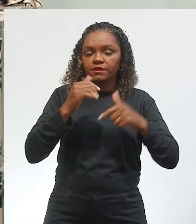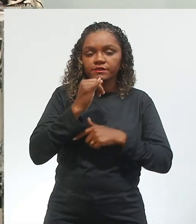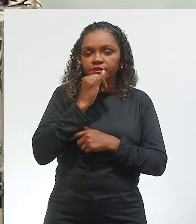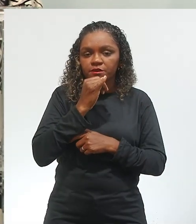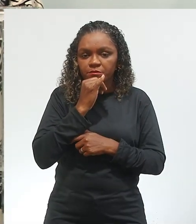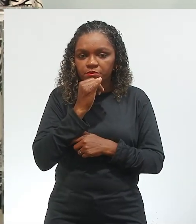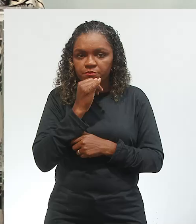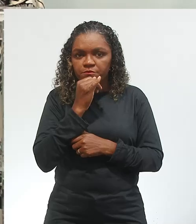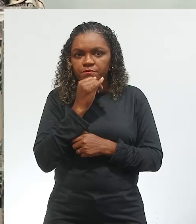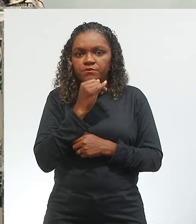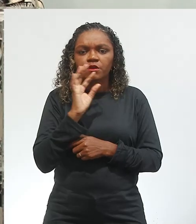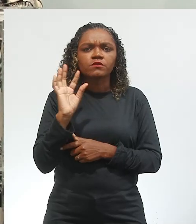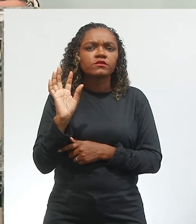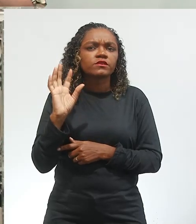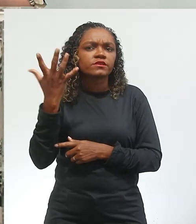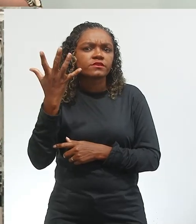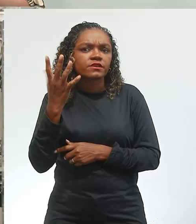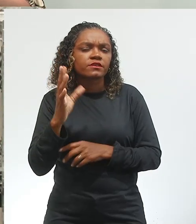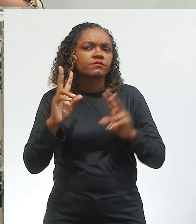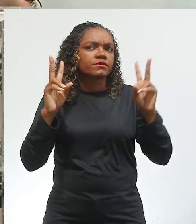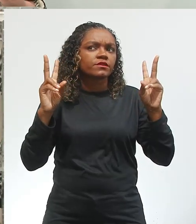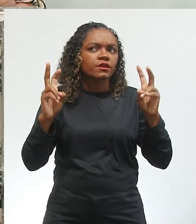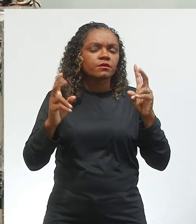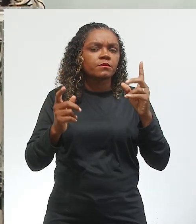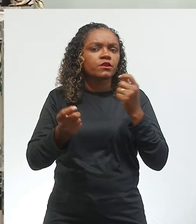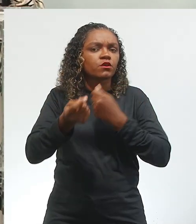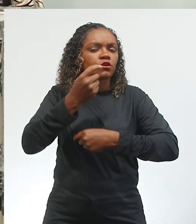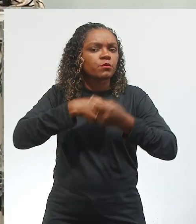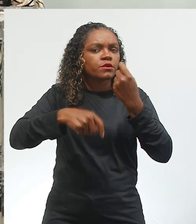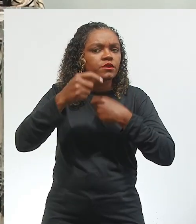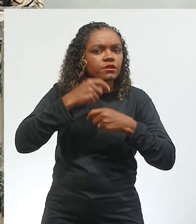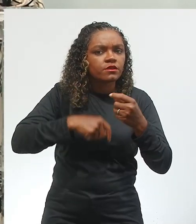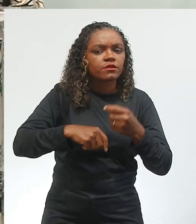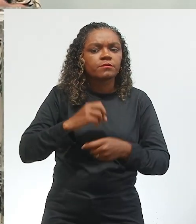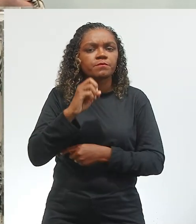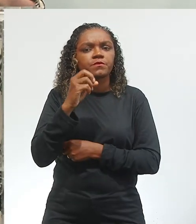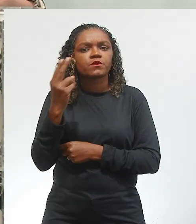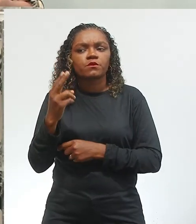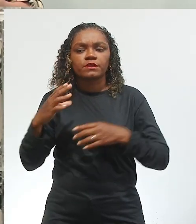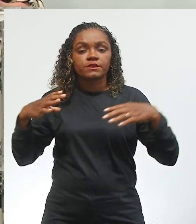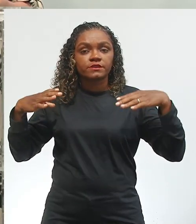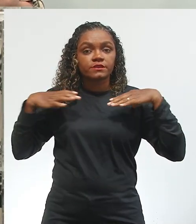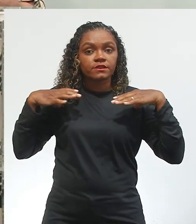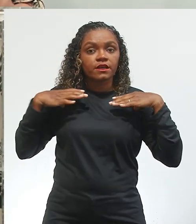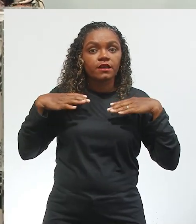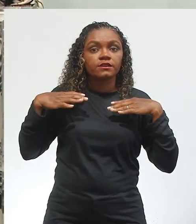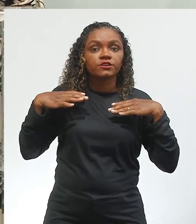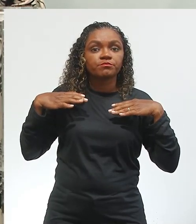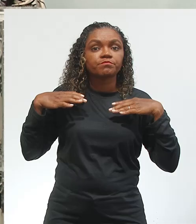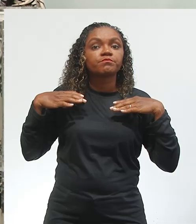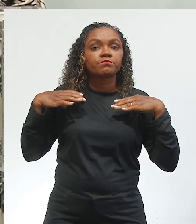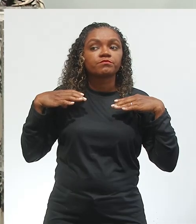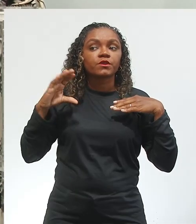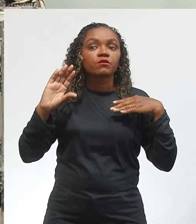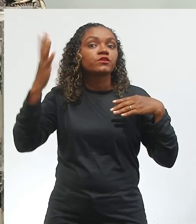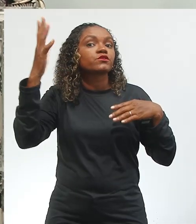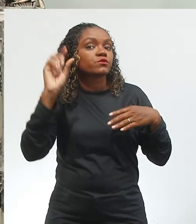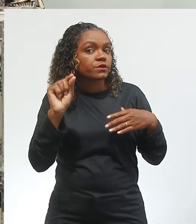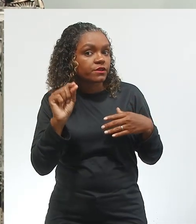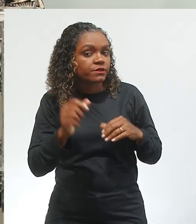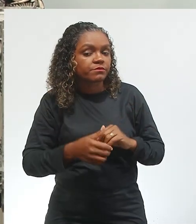de um serviço melhor. O que está acontecendo na economia naquele momento? O que está acontecendo na